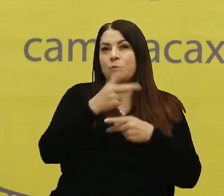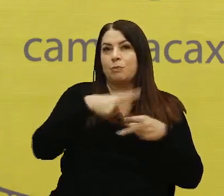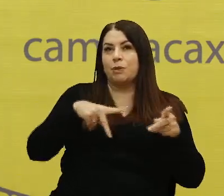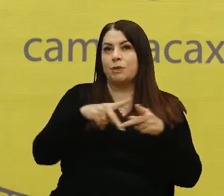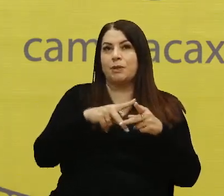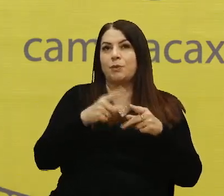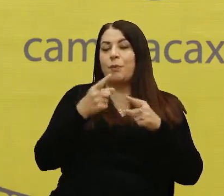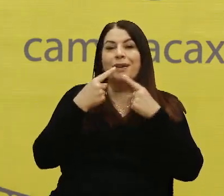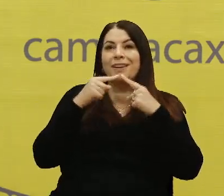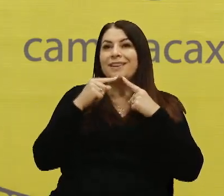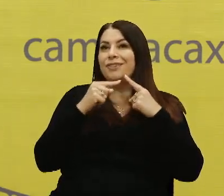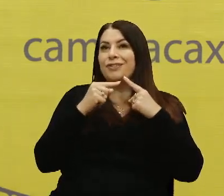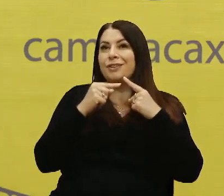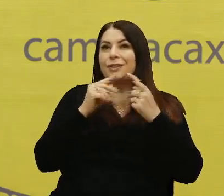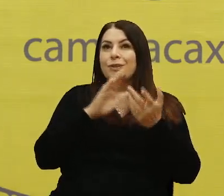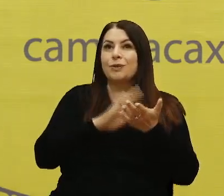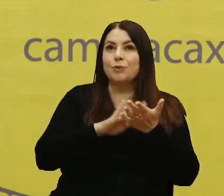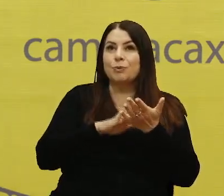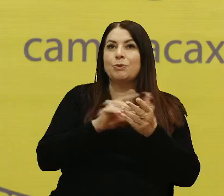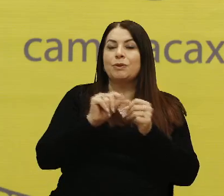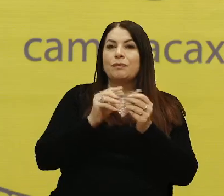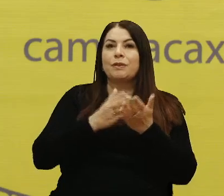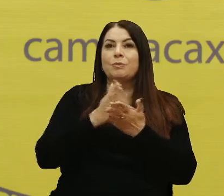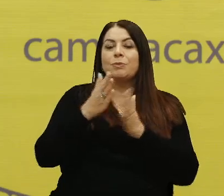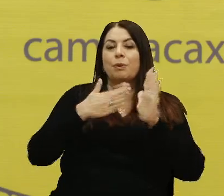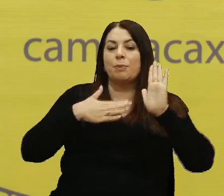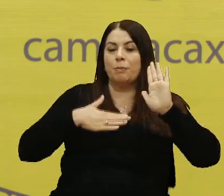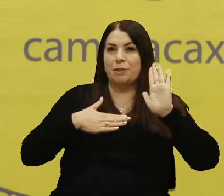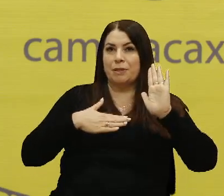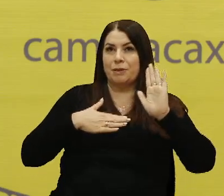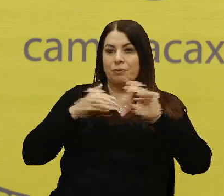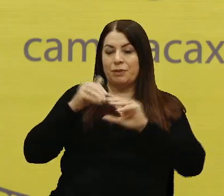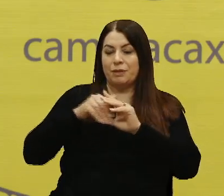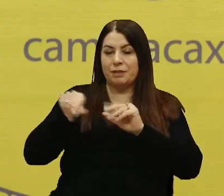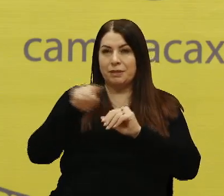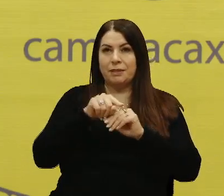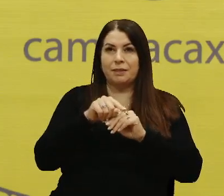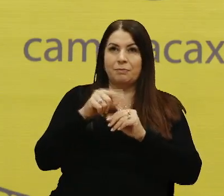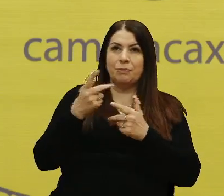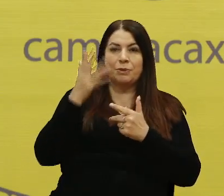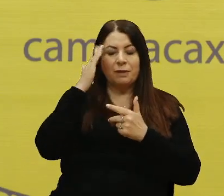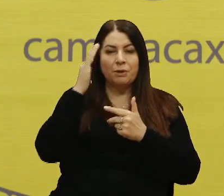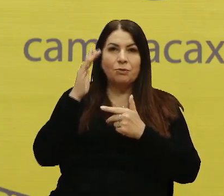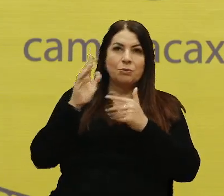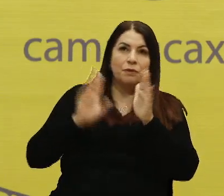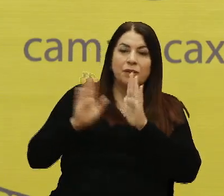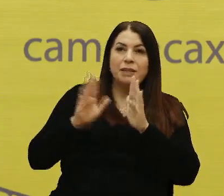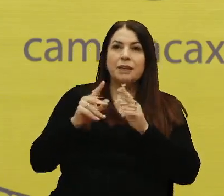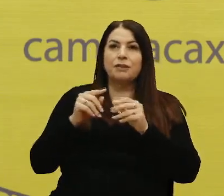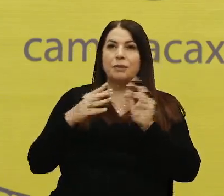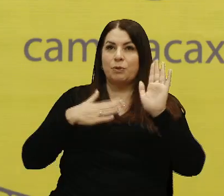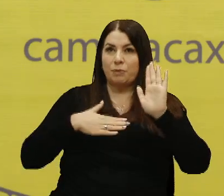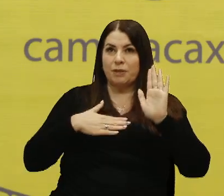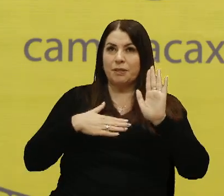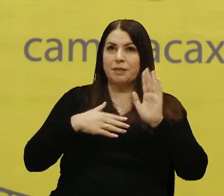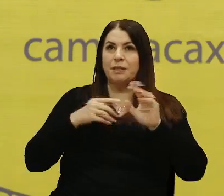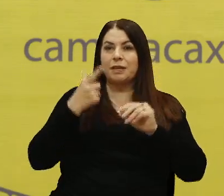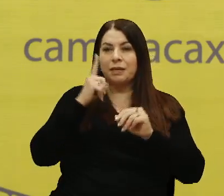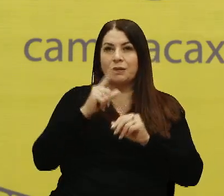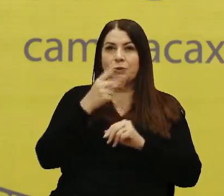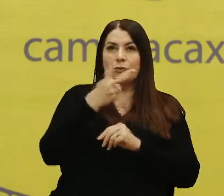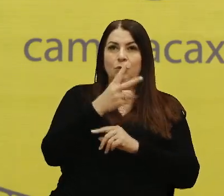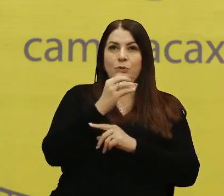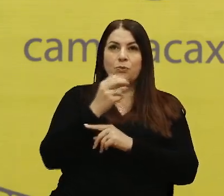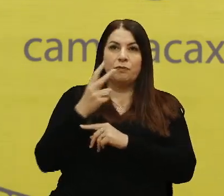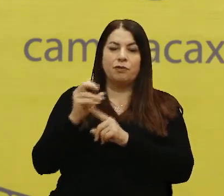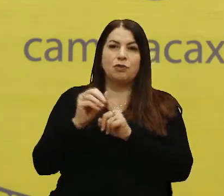são críticas, né? Simplesmente estou cobrando que ele cumpra o que ele prometeu na eleição, mesmo sabendo da inviabilidade das promessas do prefeito Odilon. Ele que se elegeu em 2020 mentindo,